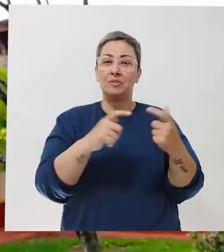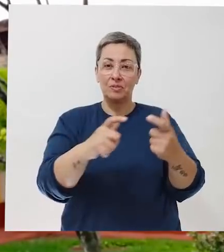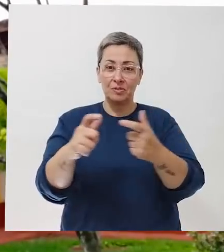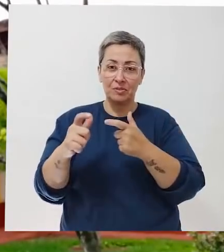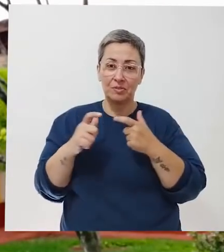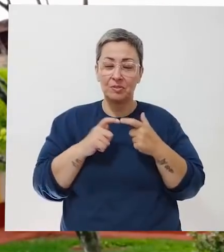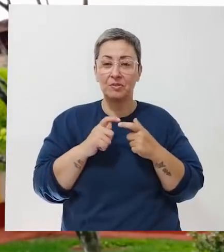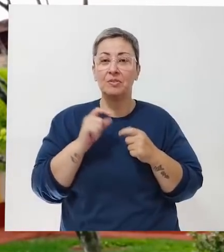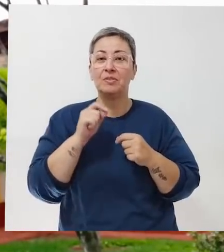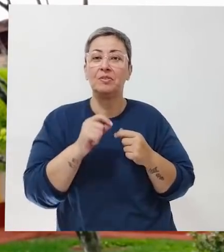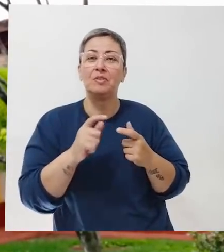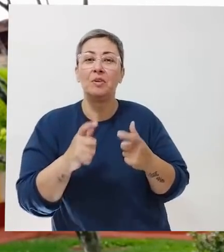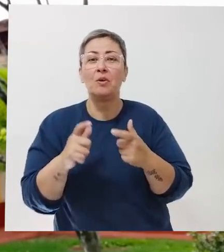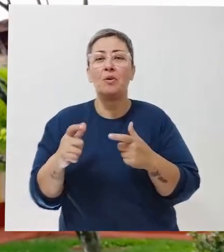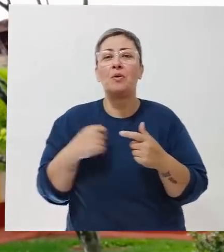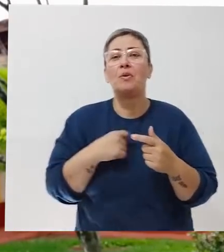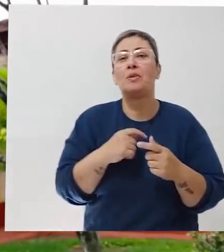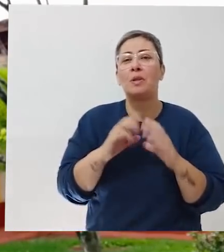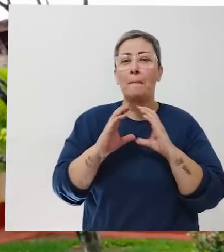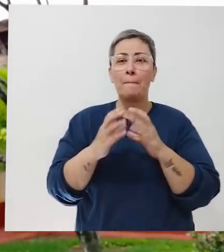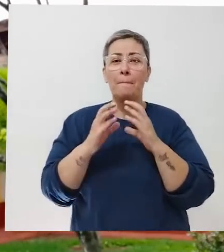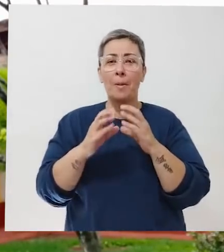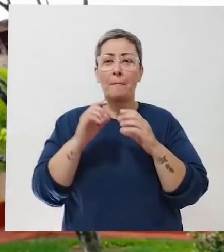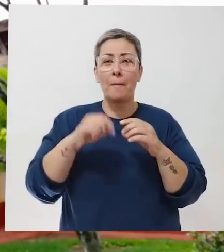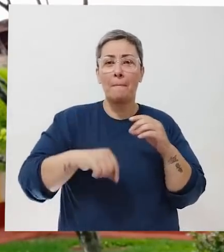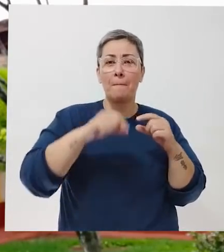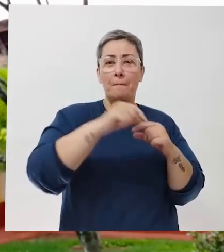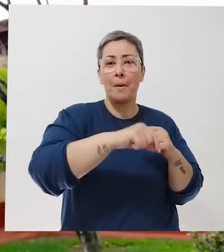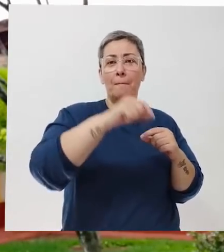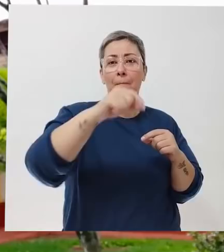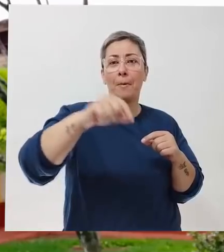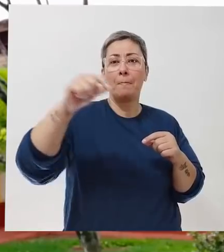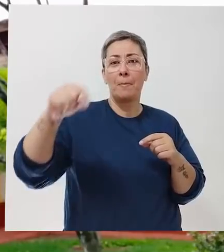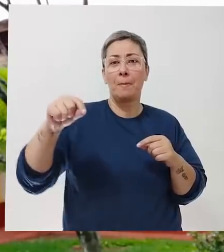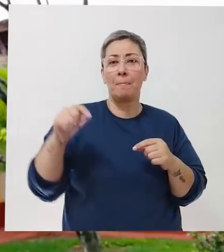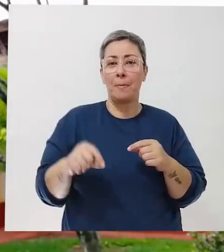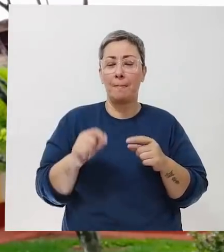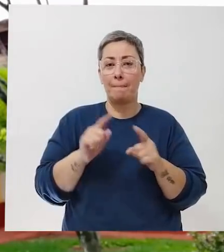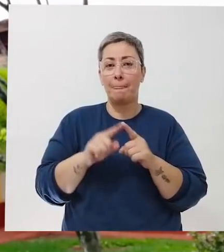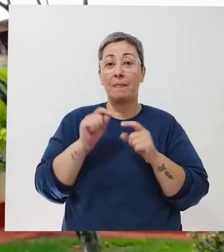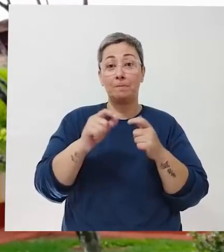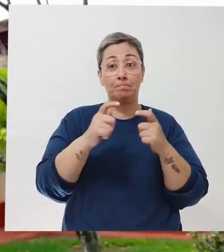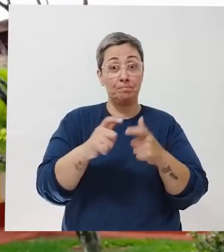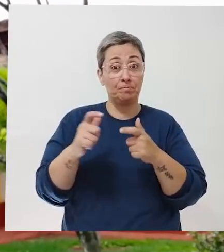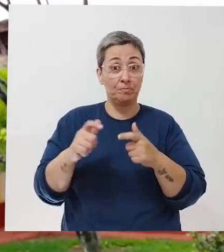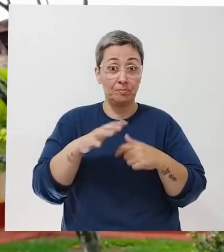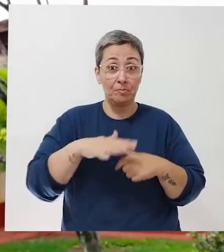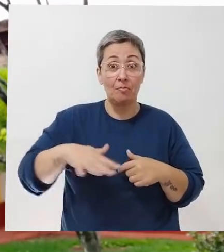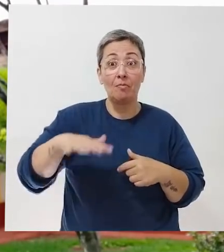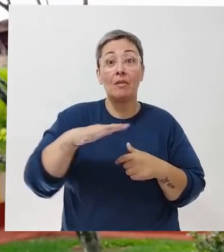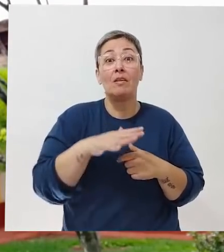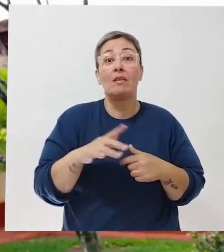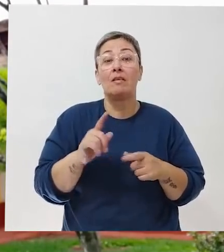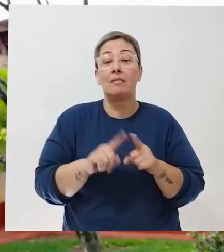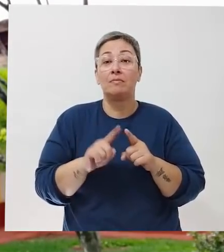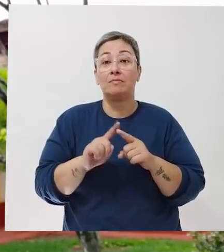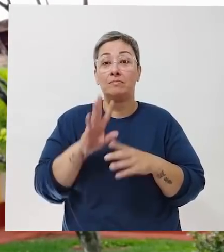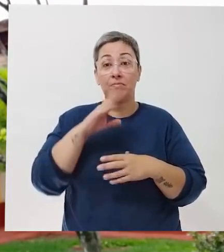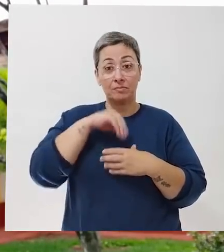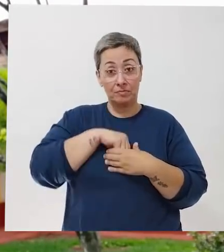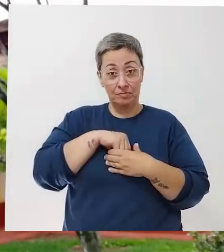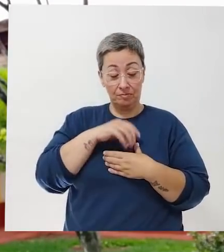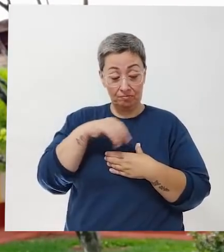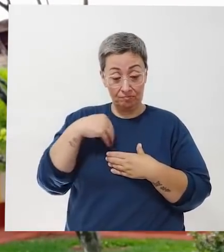todos os espaços, os lugares por onde essa bolinha vai passar. Esses espaços, esses